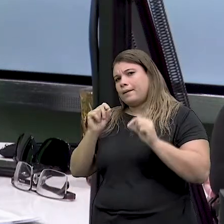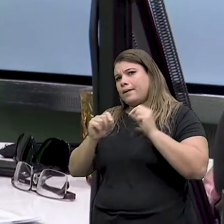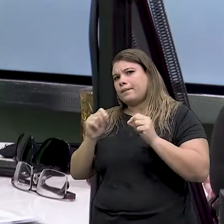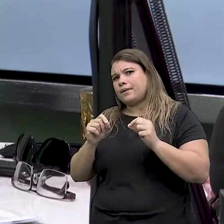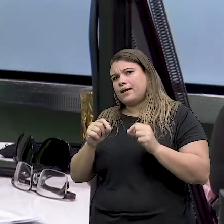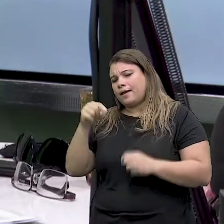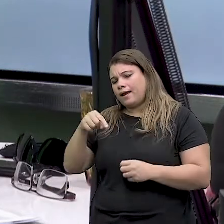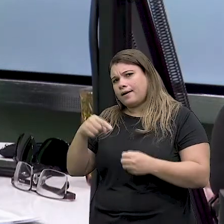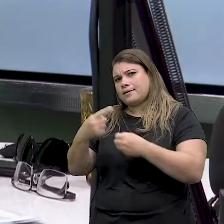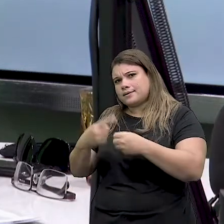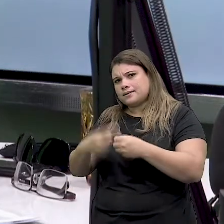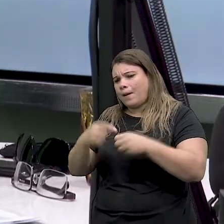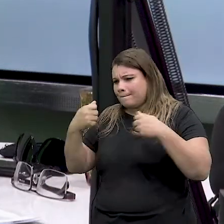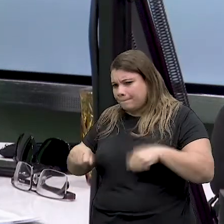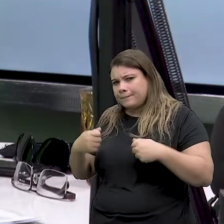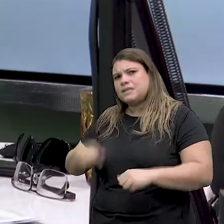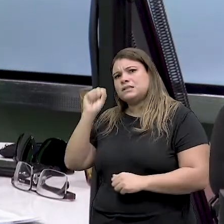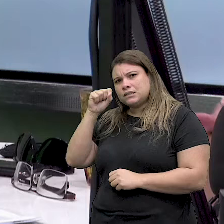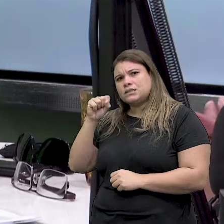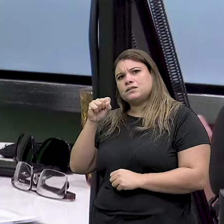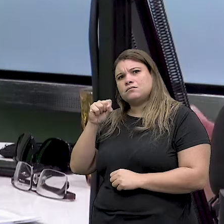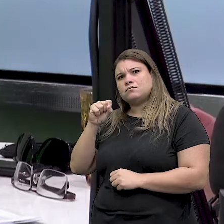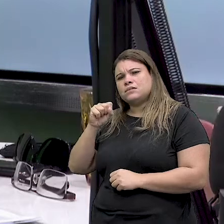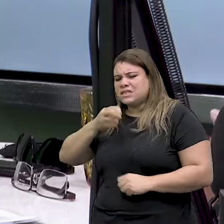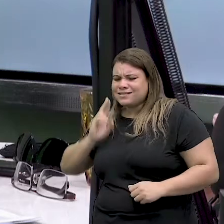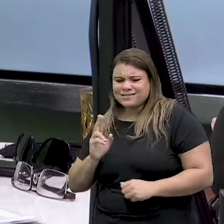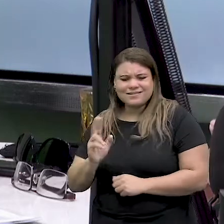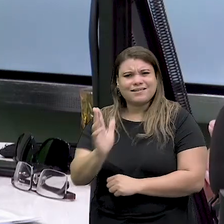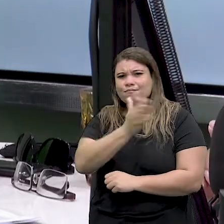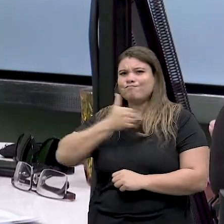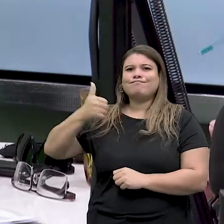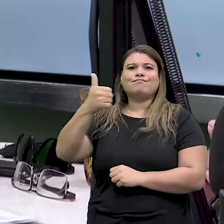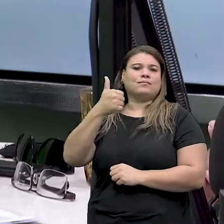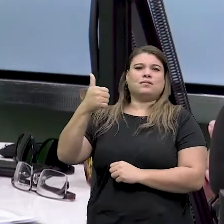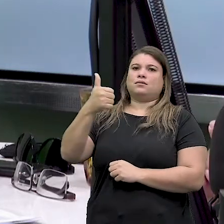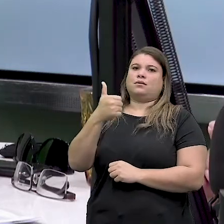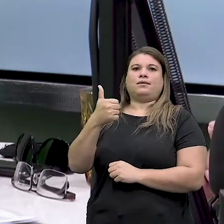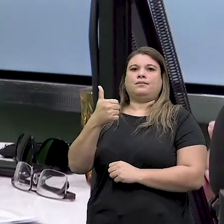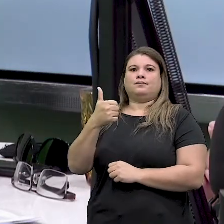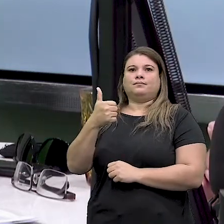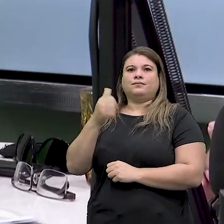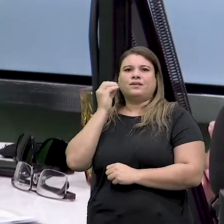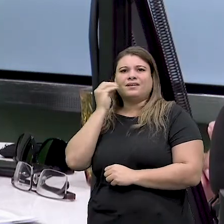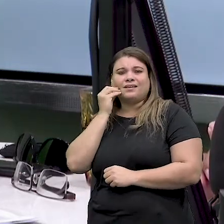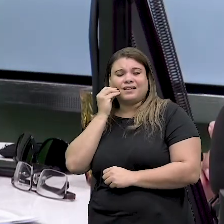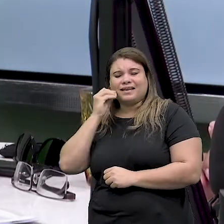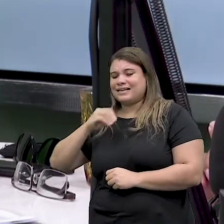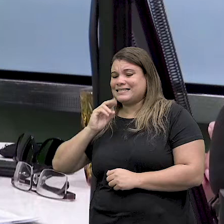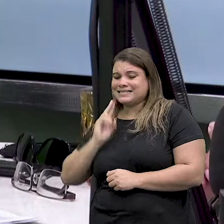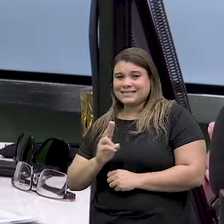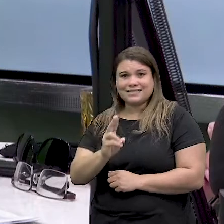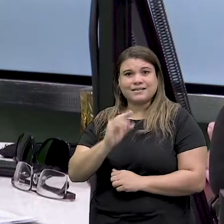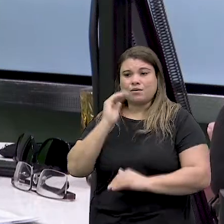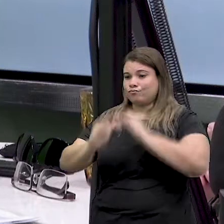vantagens competitivas. Que são vantagens competitivas? muita gente fala assim, vamos levar